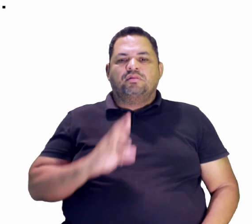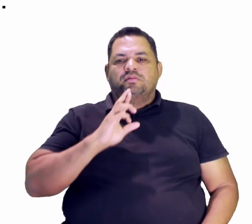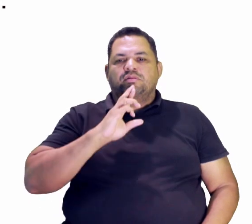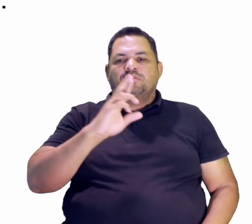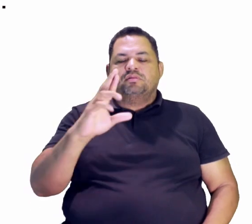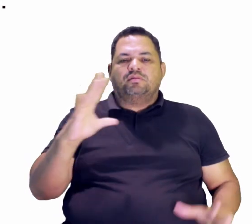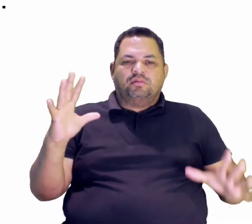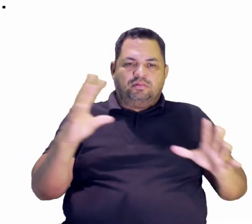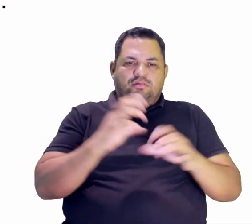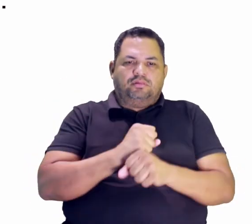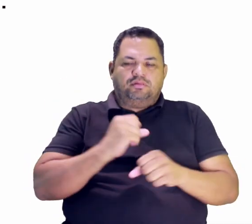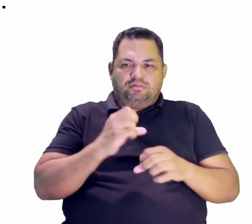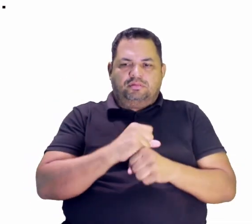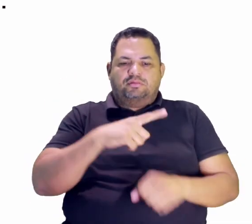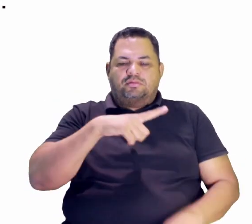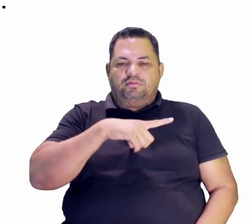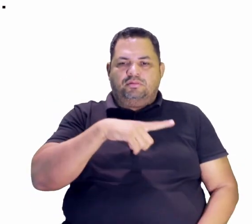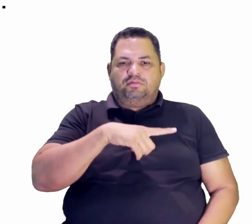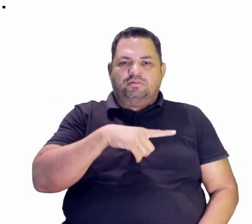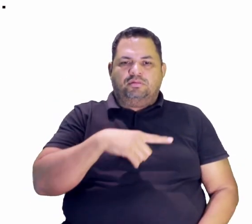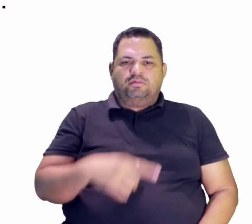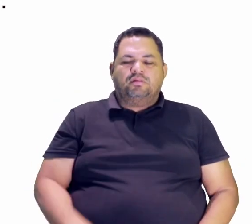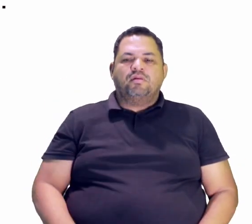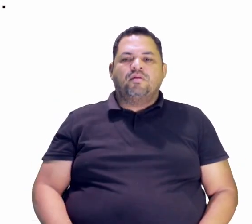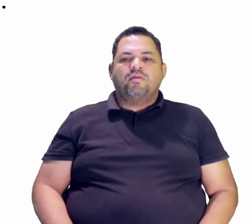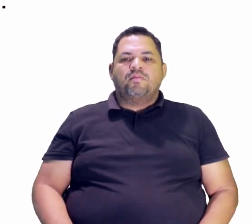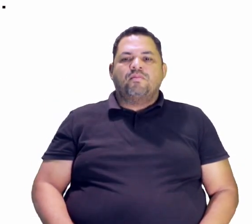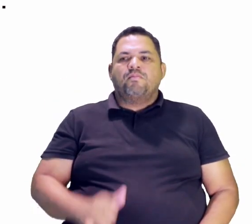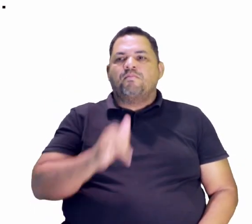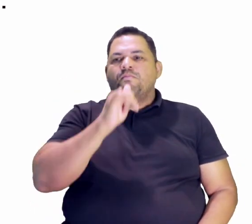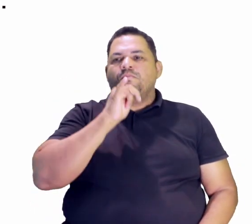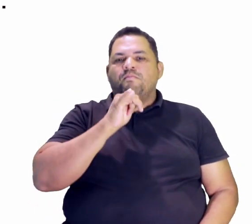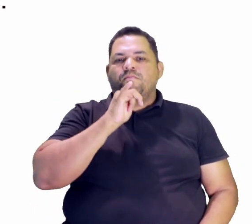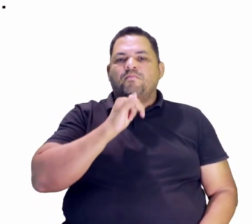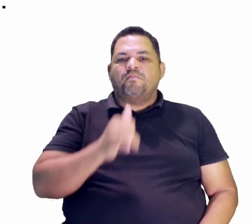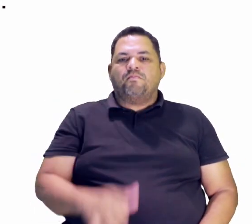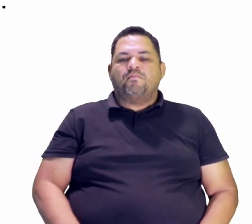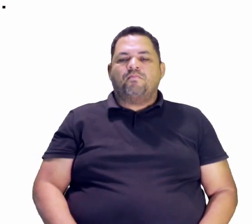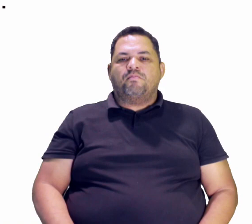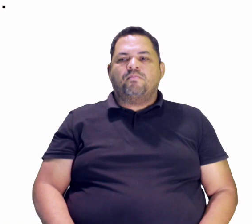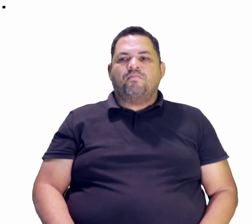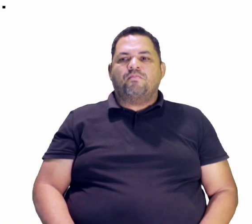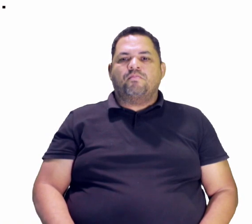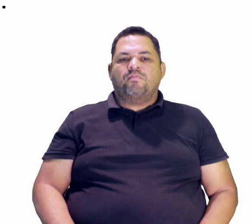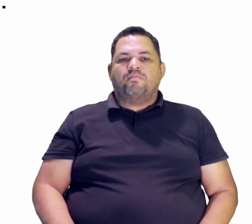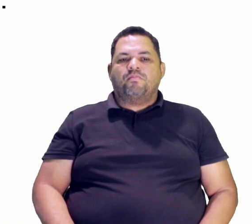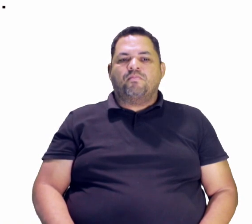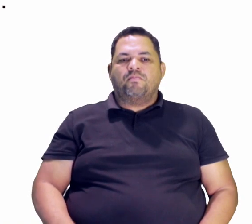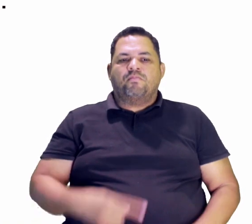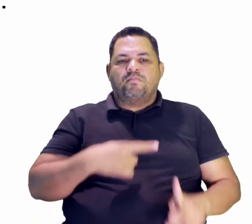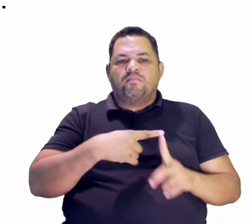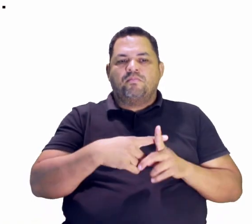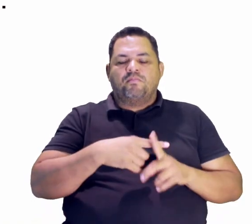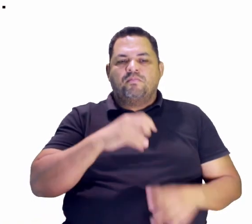resultado, a soma. Você tem lá, um exemplo, você tem lá mais